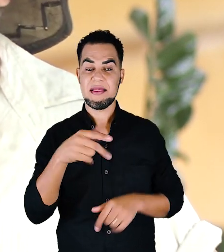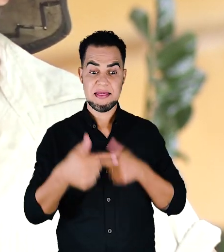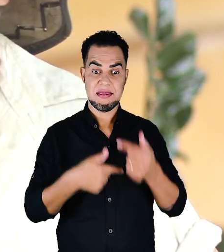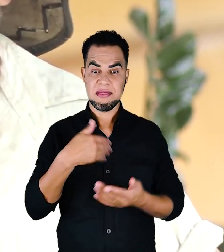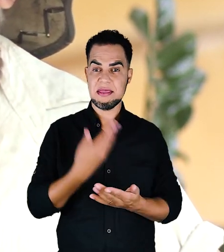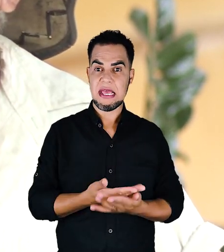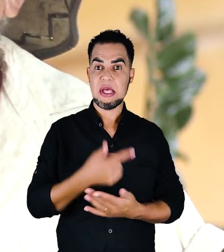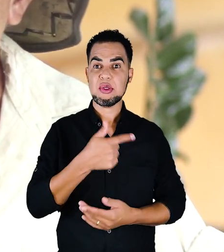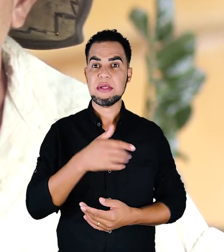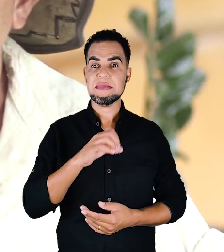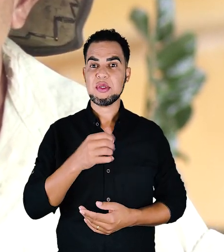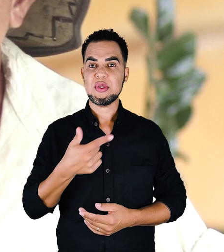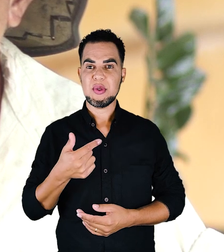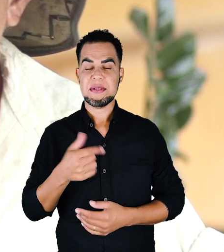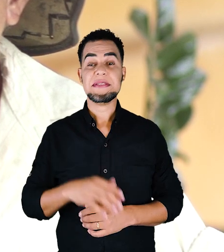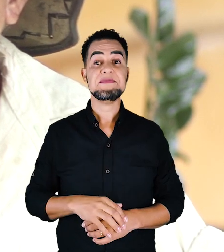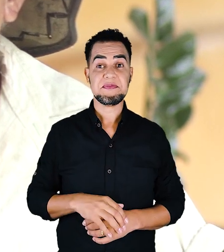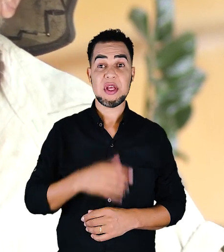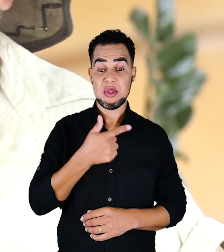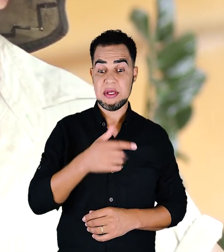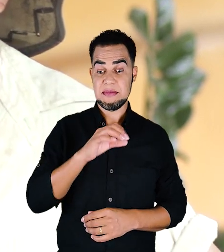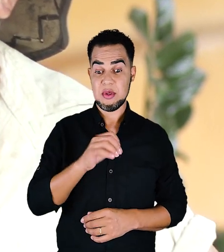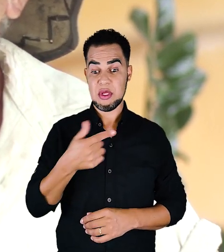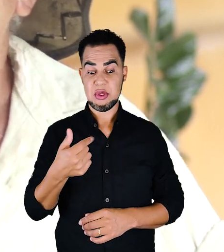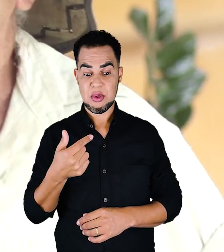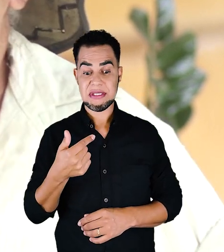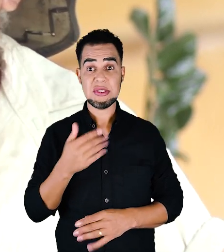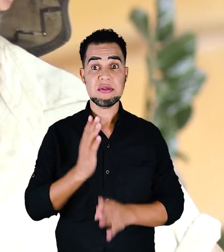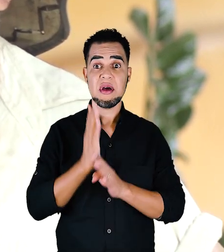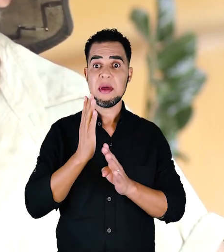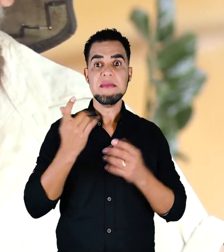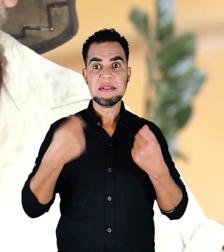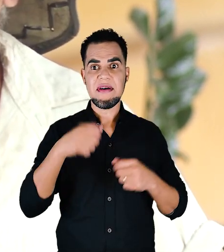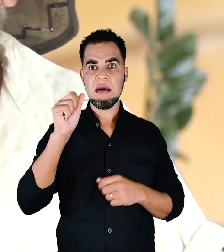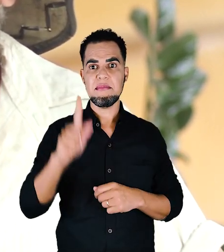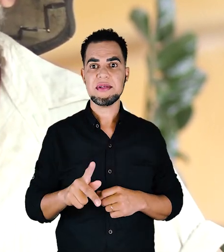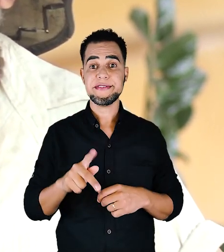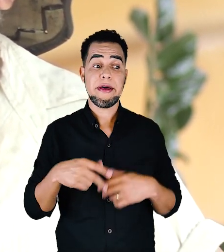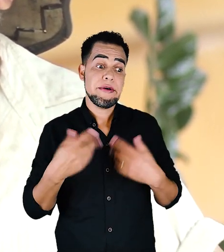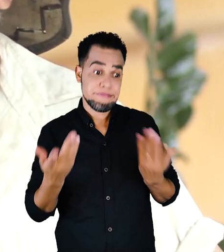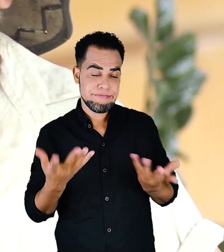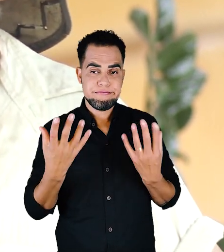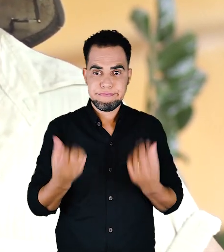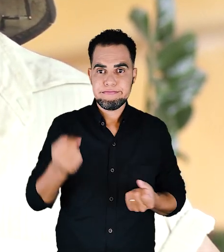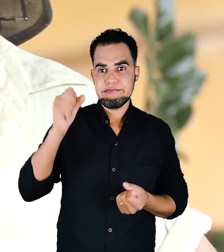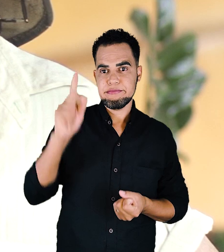E trabalhei até 2012. Em 2012, eles descobriram que eu tinha que aposentar.